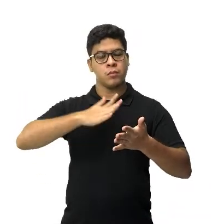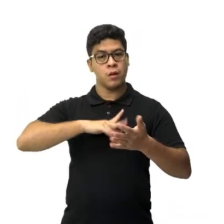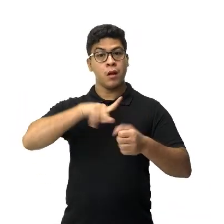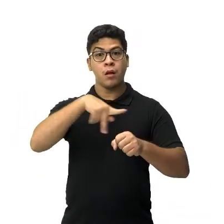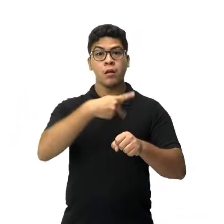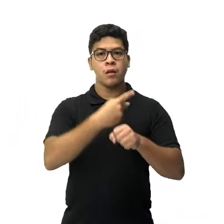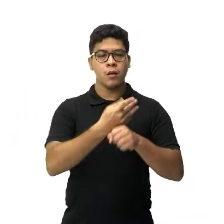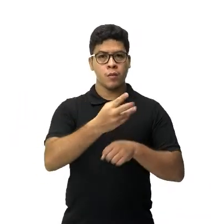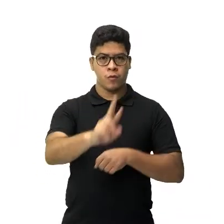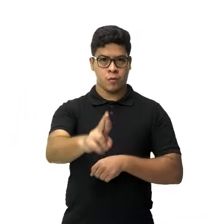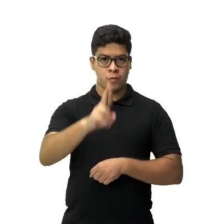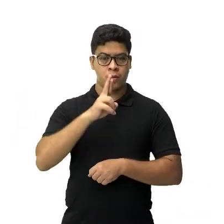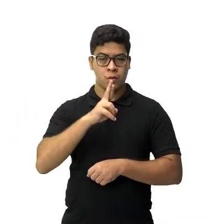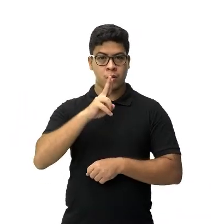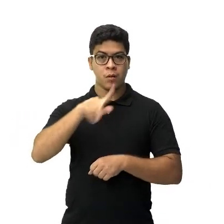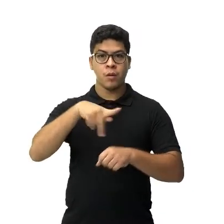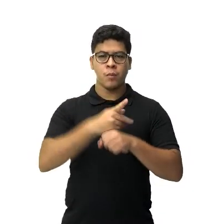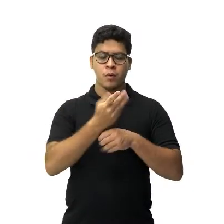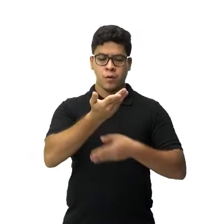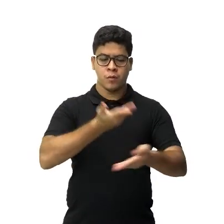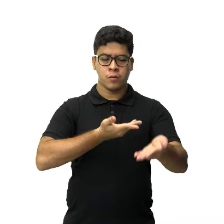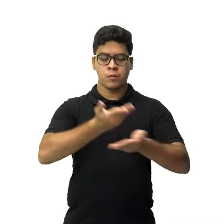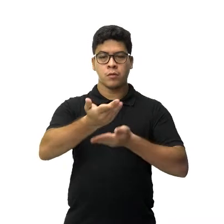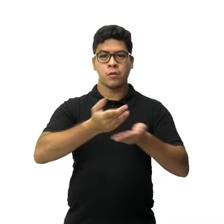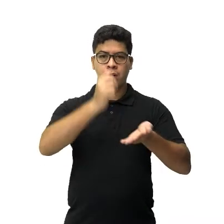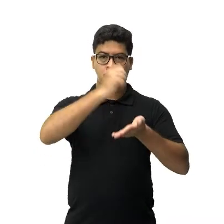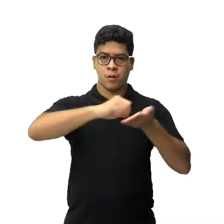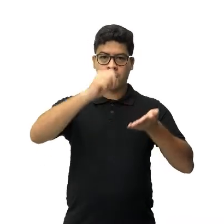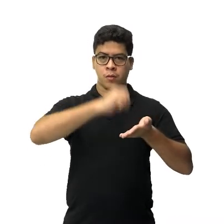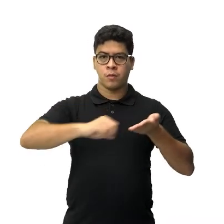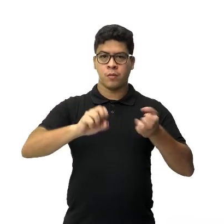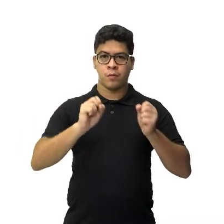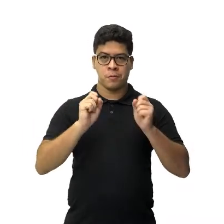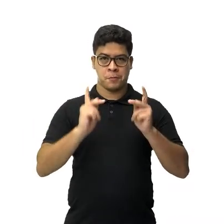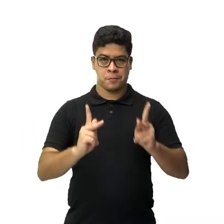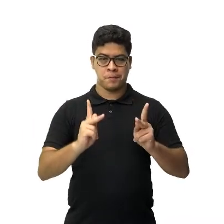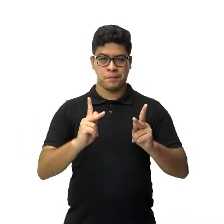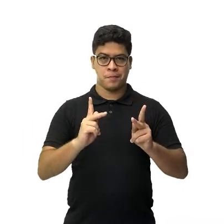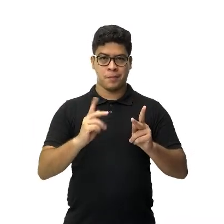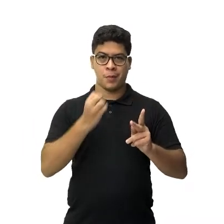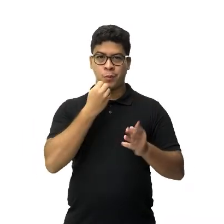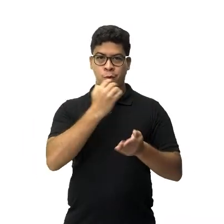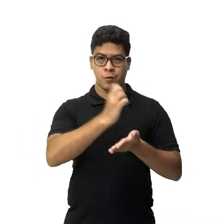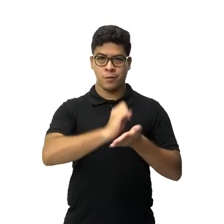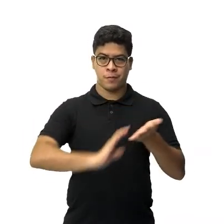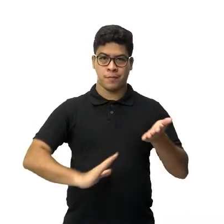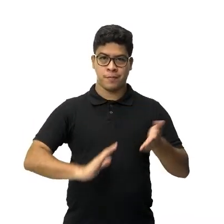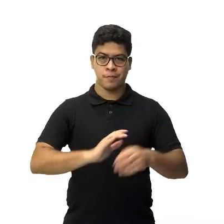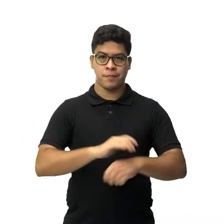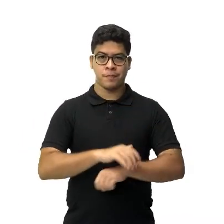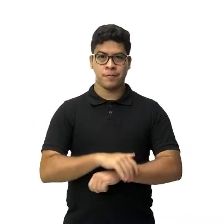vão responder e daqui a pouco a gente volta para a correção, tá bom? Bom trabalho.